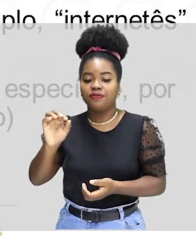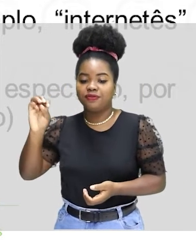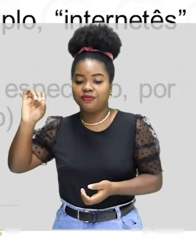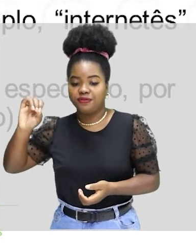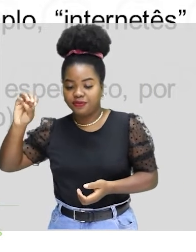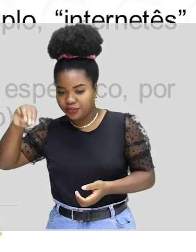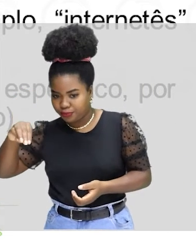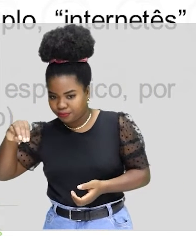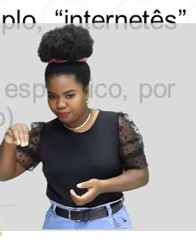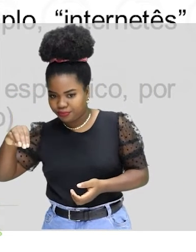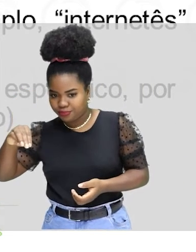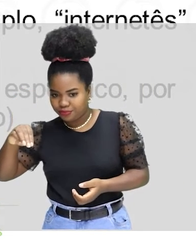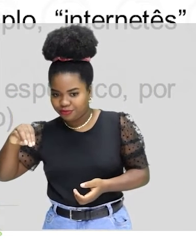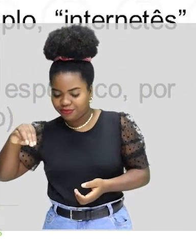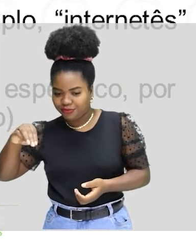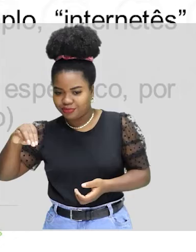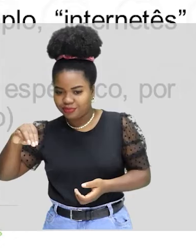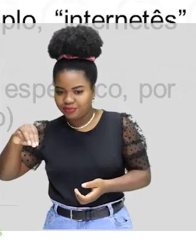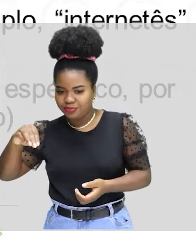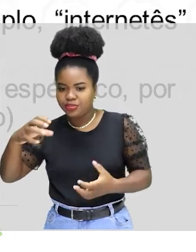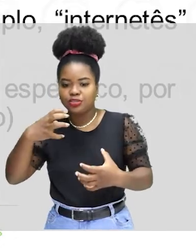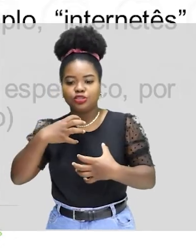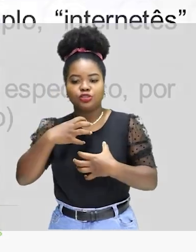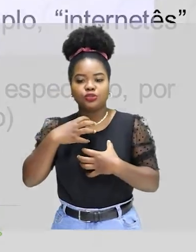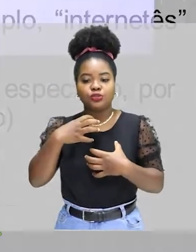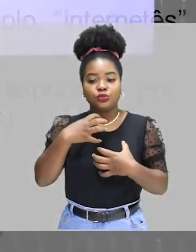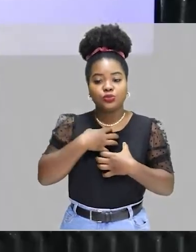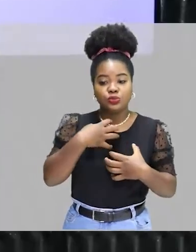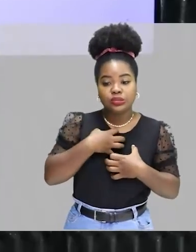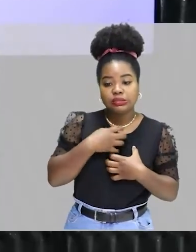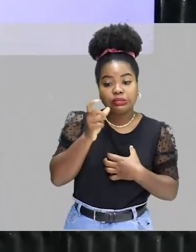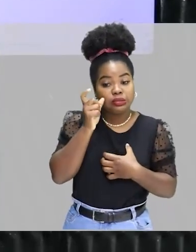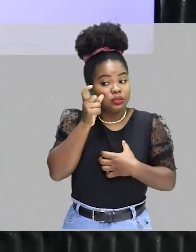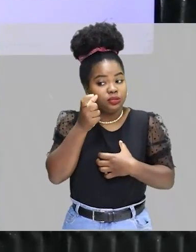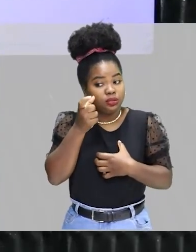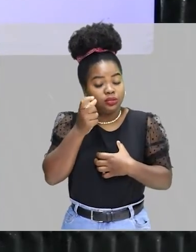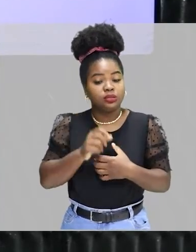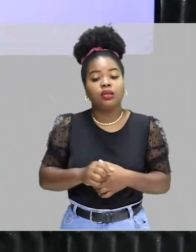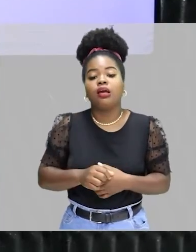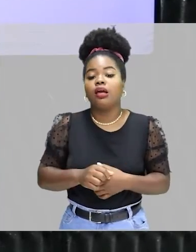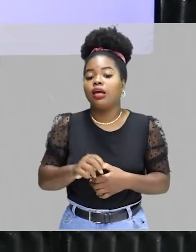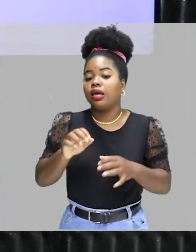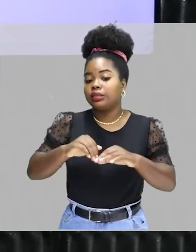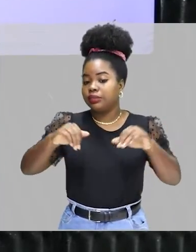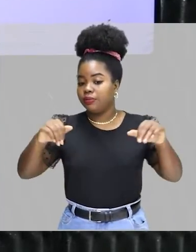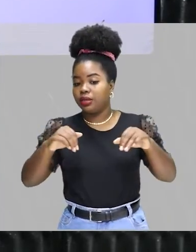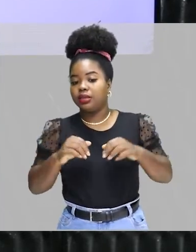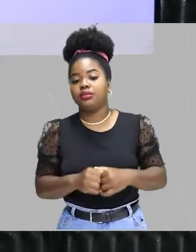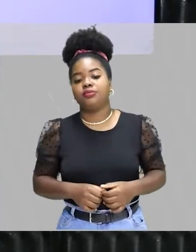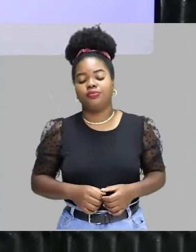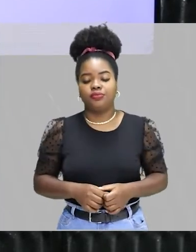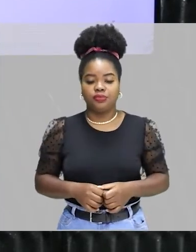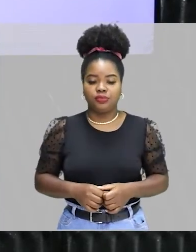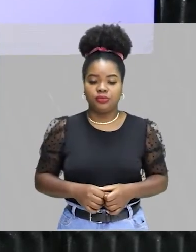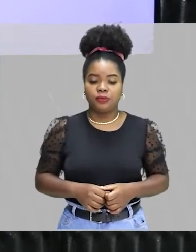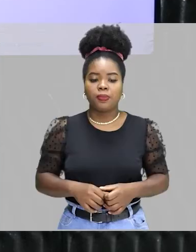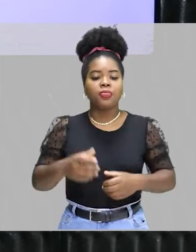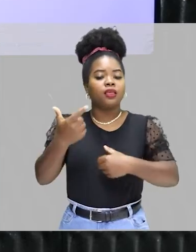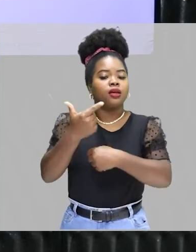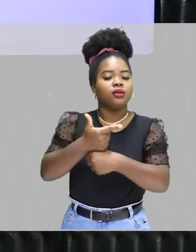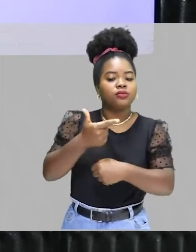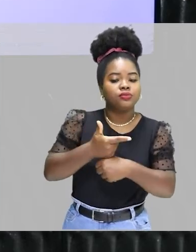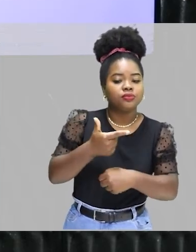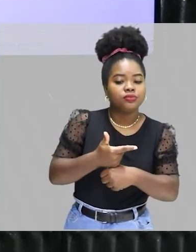Né? E afim, gente, no sentido de interesse, se escreve separado. Afim junto é no sentido de semelhança, tá? E o lexical,